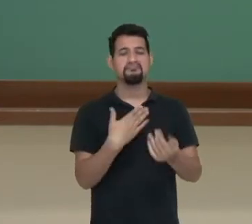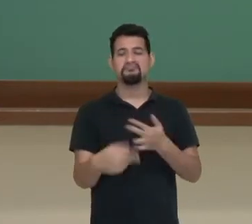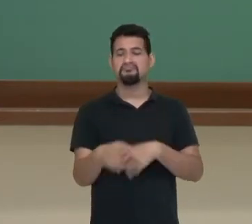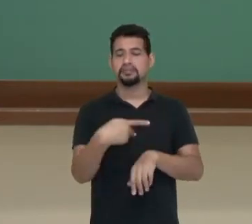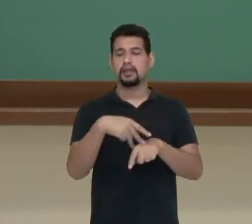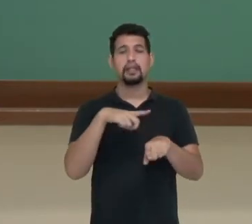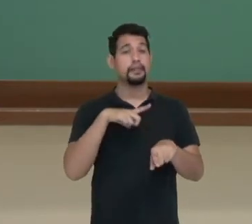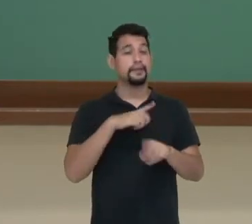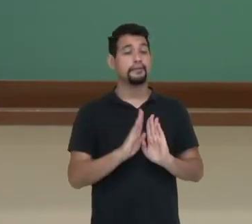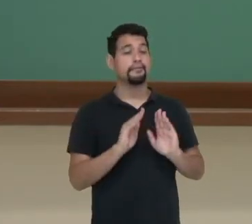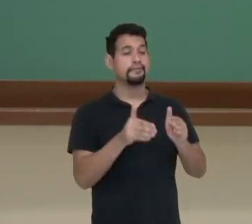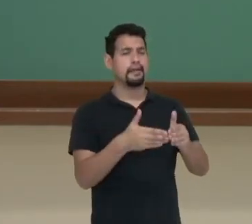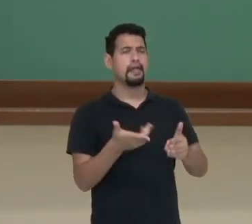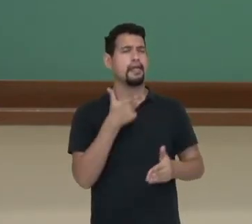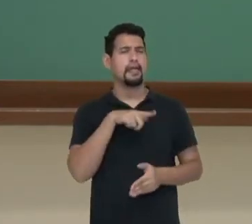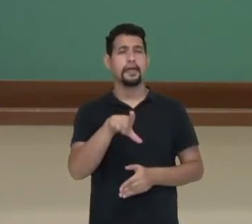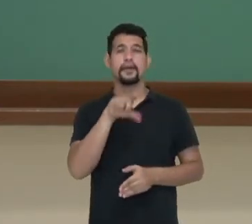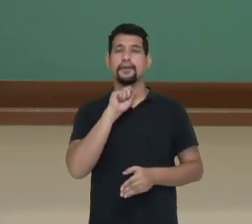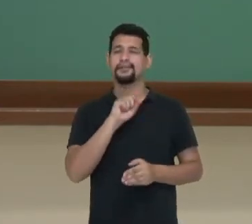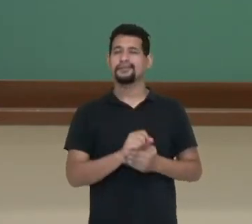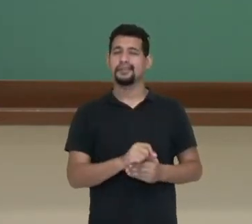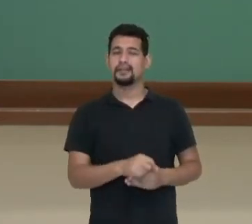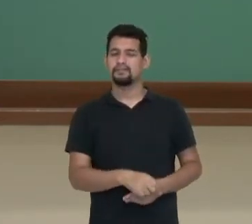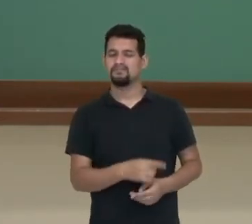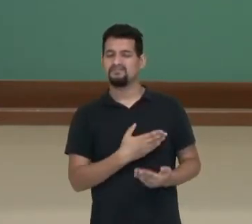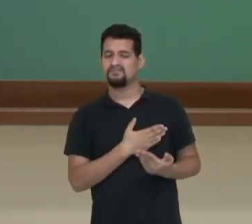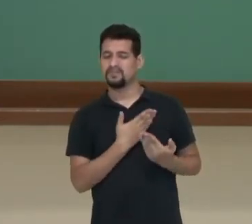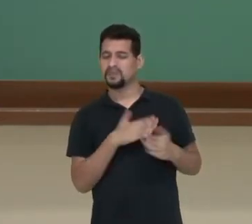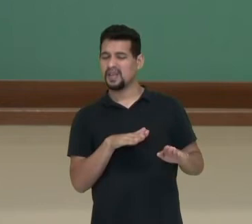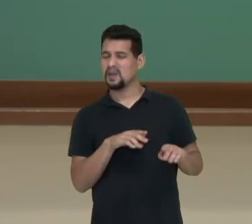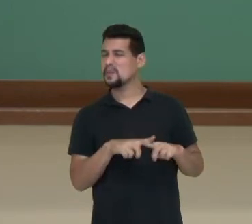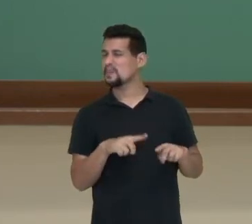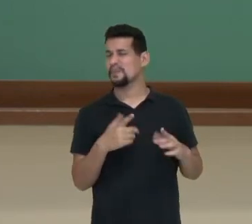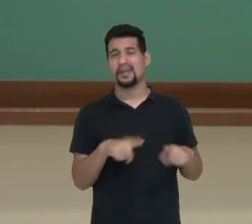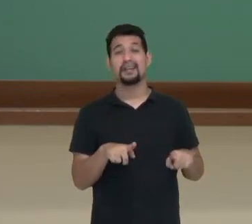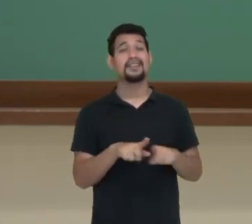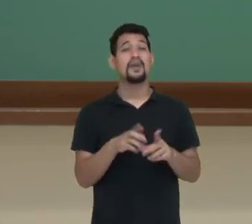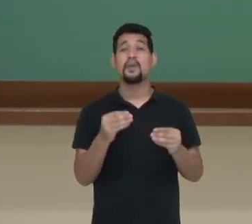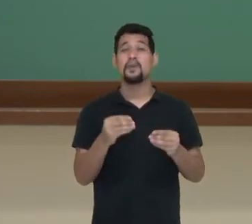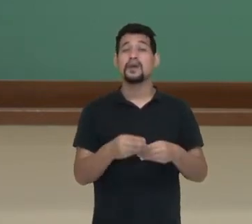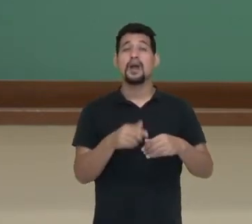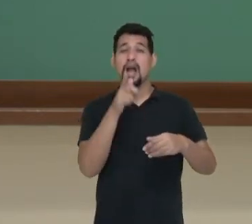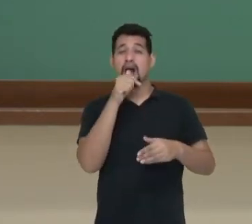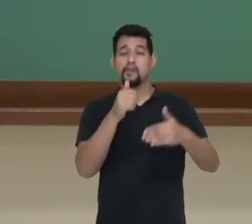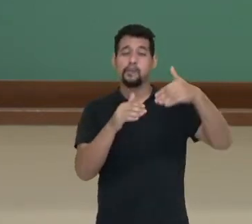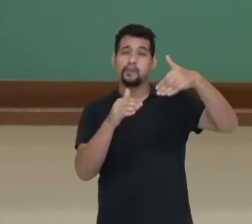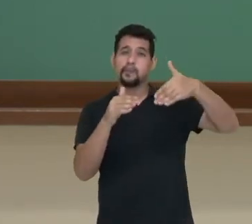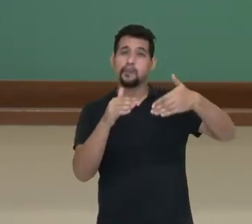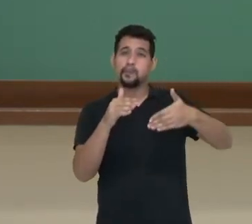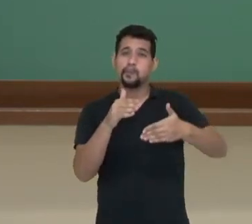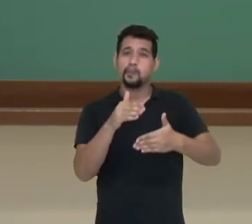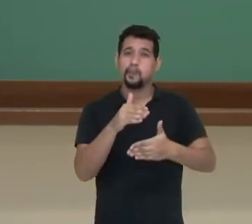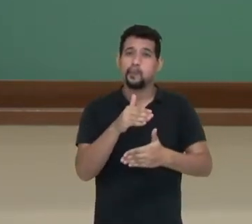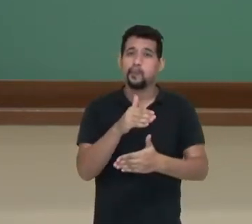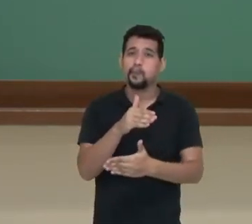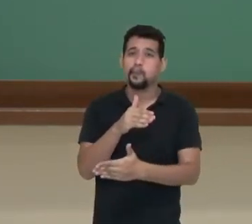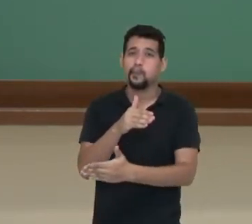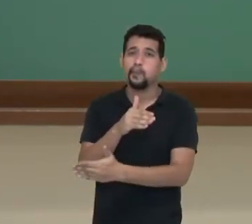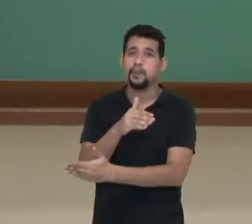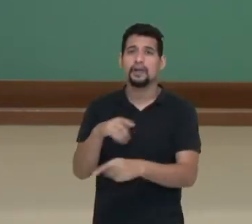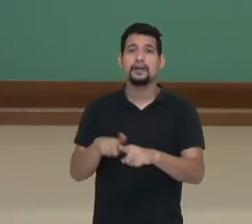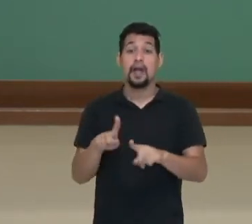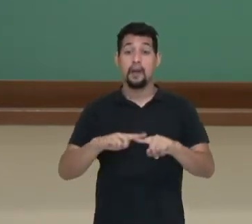que eles considerassem inimigos. Então, eles espalharam submarinos que procuravam atacar a Marinha Mercante. A